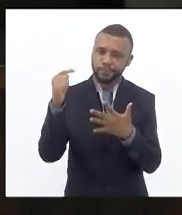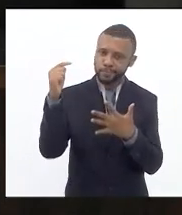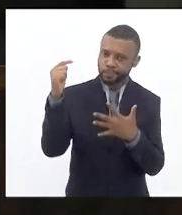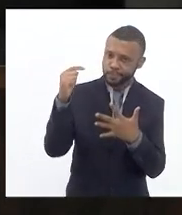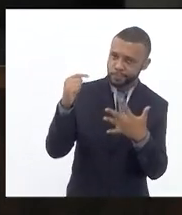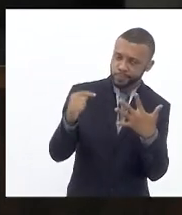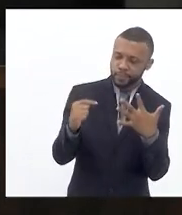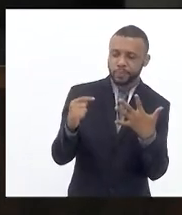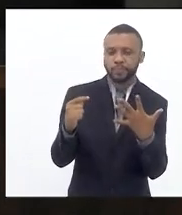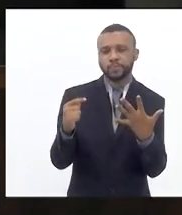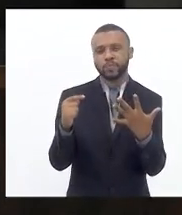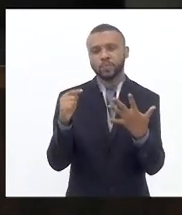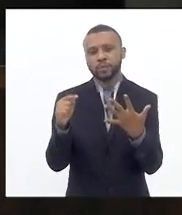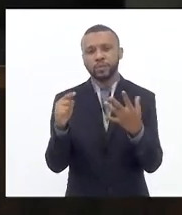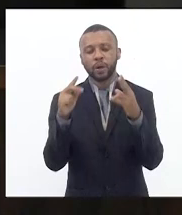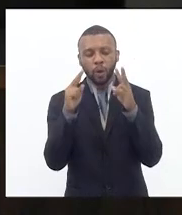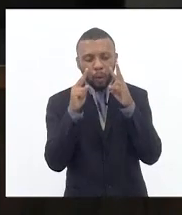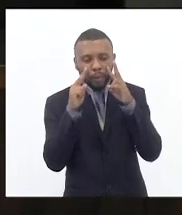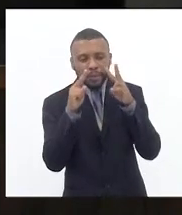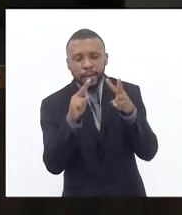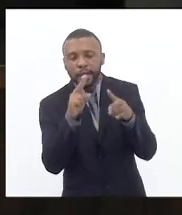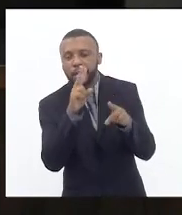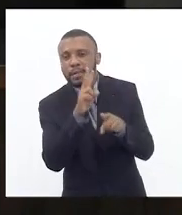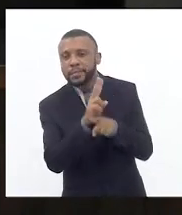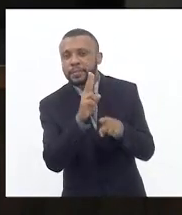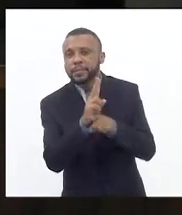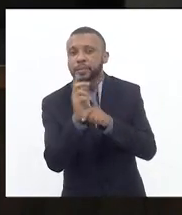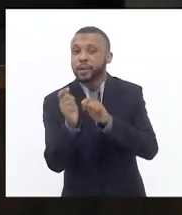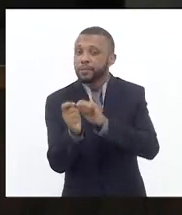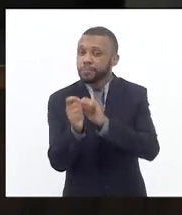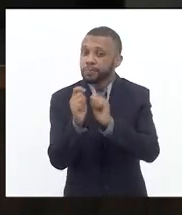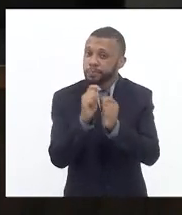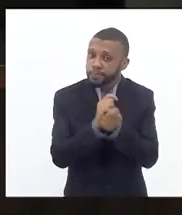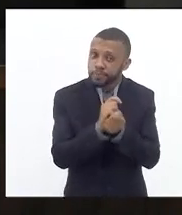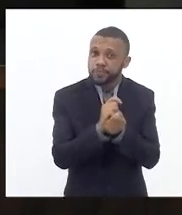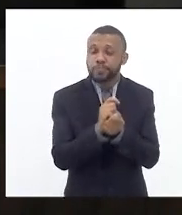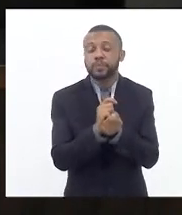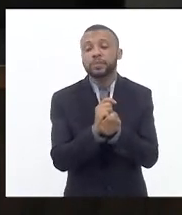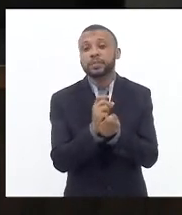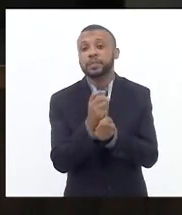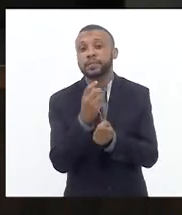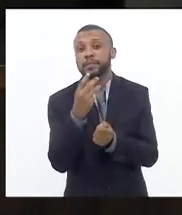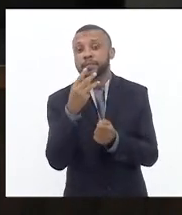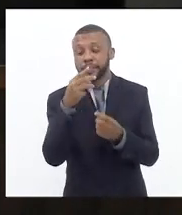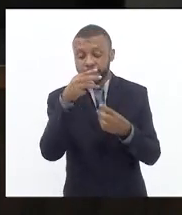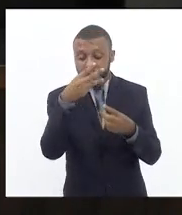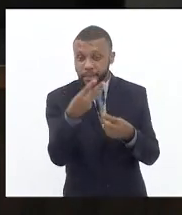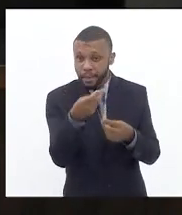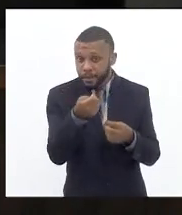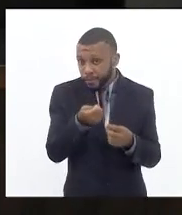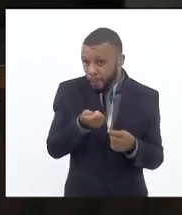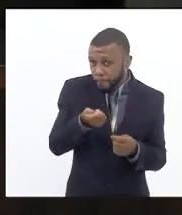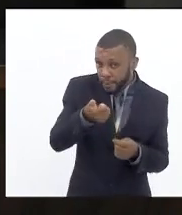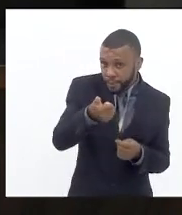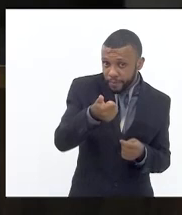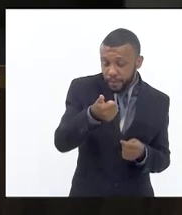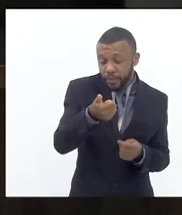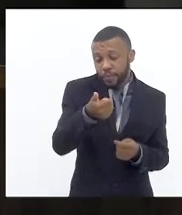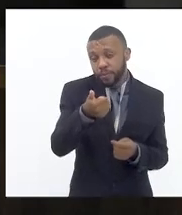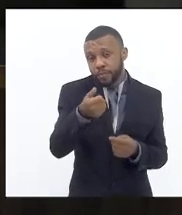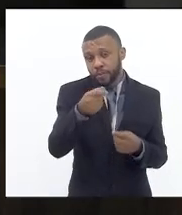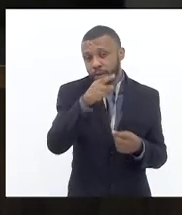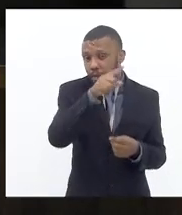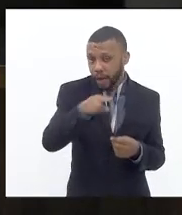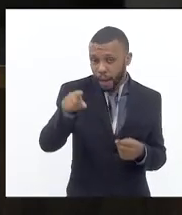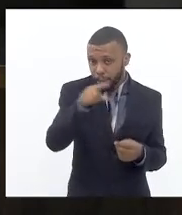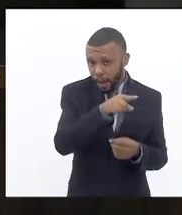há entre algumas questões considera atendido essa adesão extingue no mínimo 3 benefícios um deles